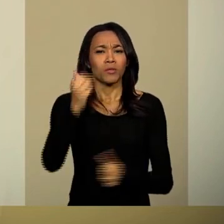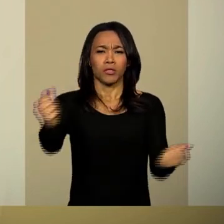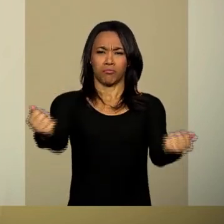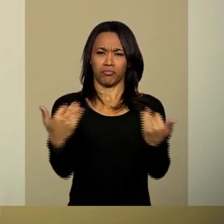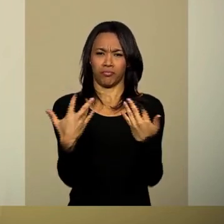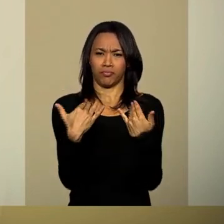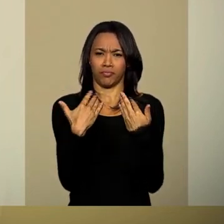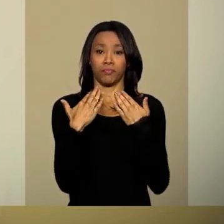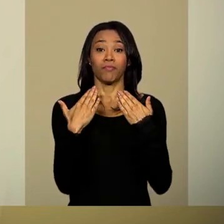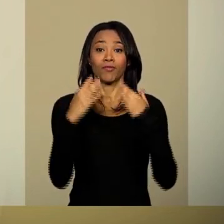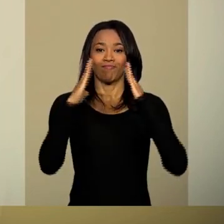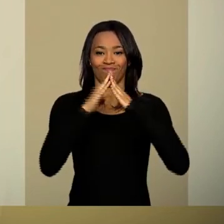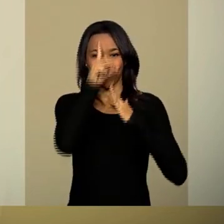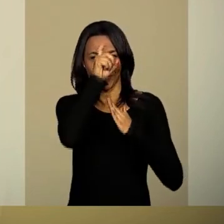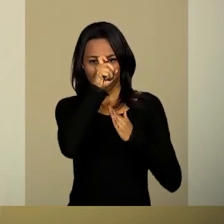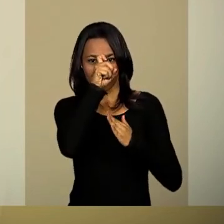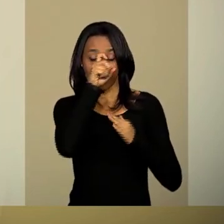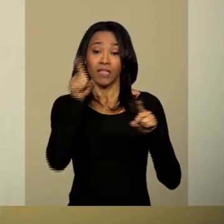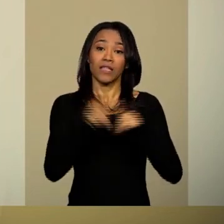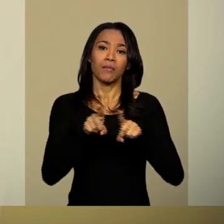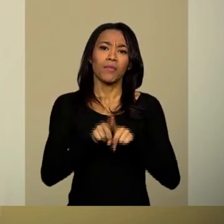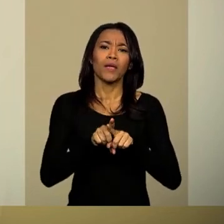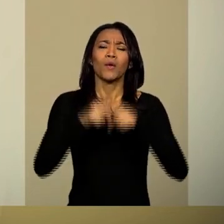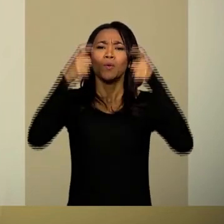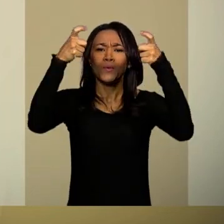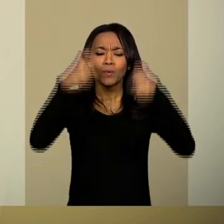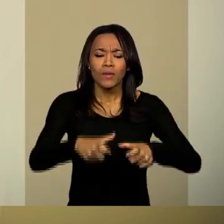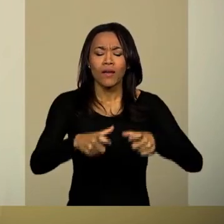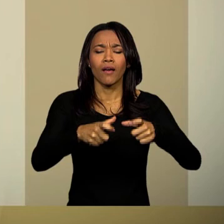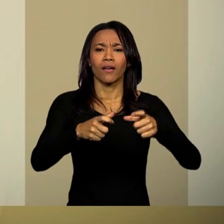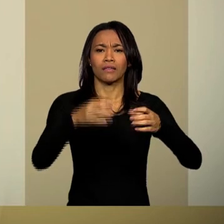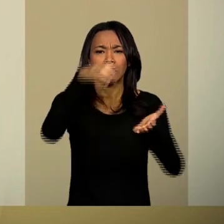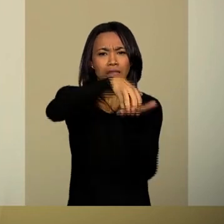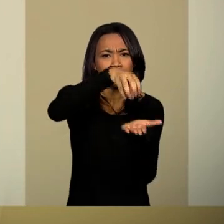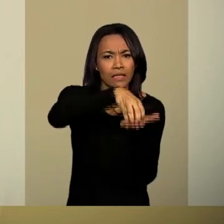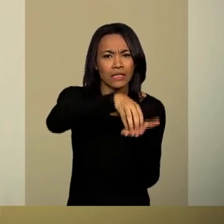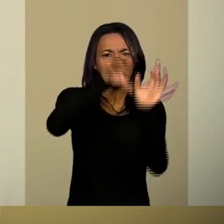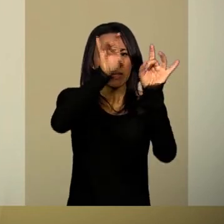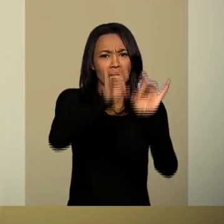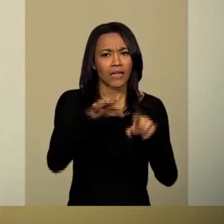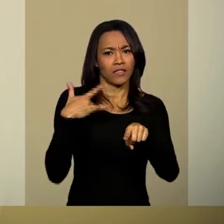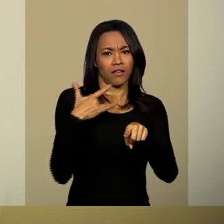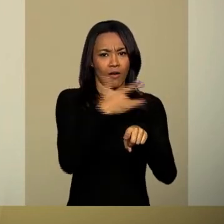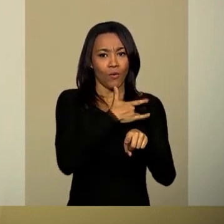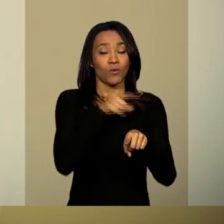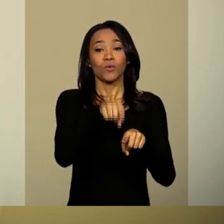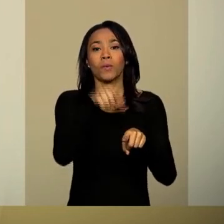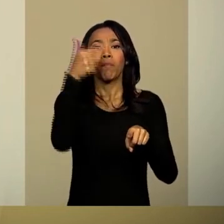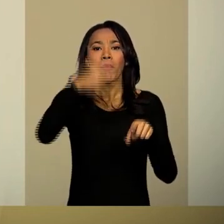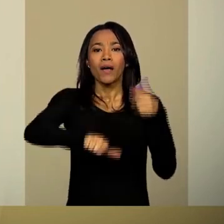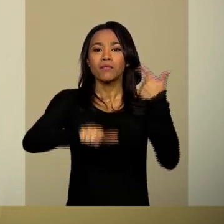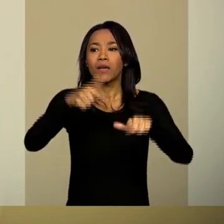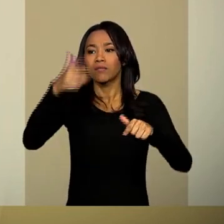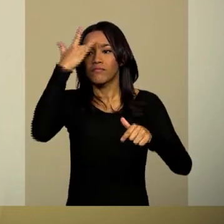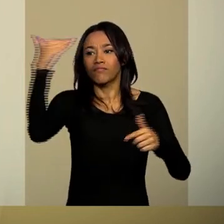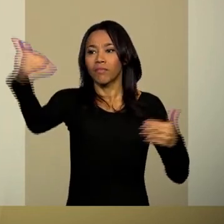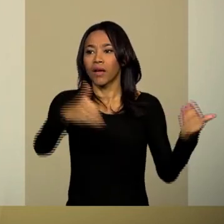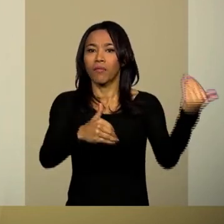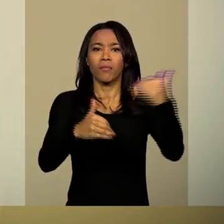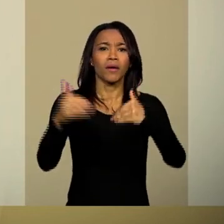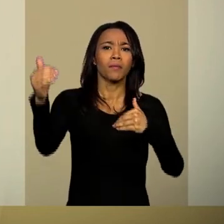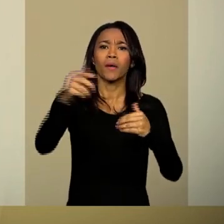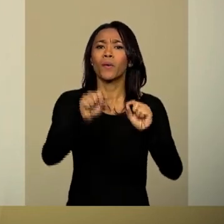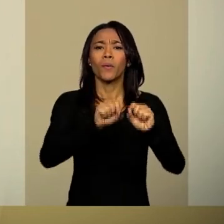aos hospitais os centros mais especializados de saúde estão cada vez mais atendendo a